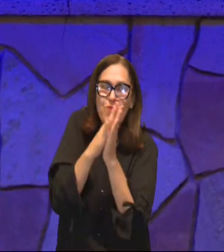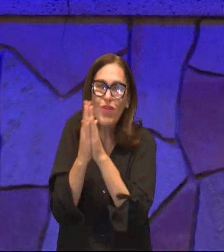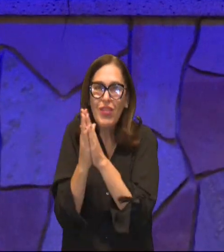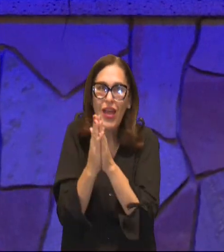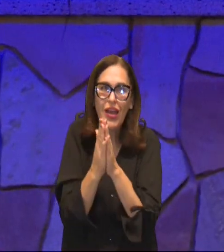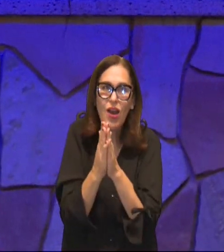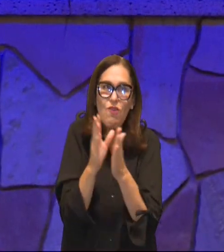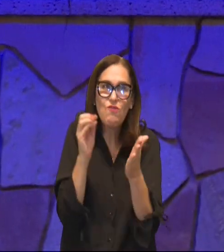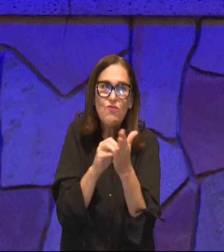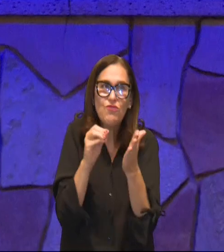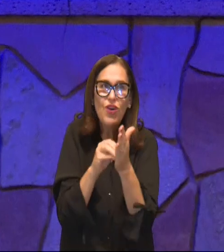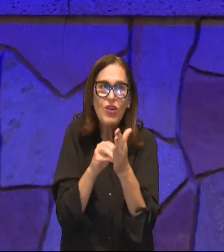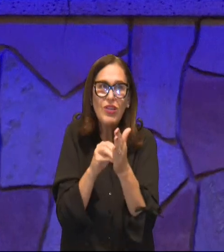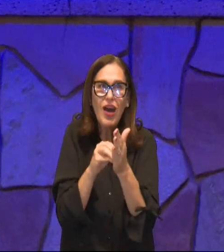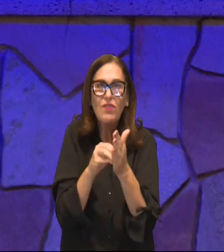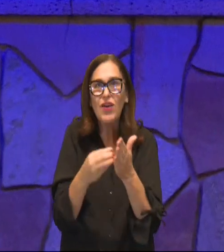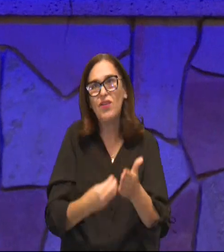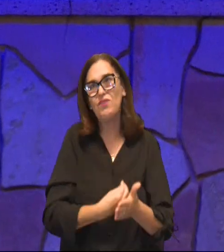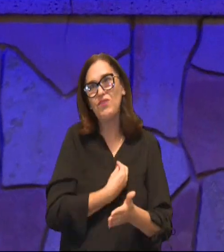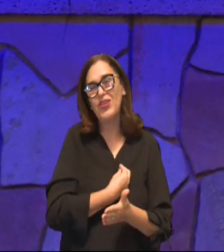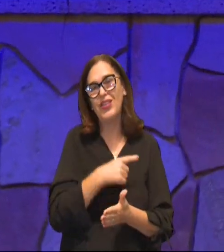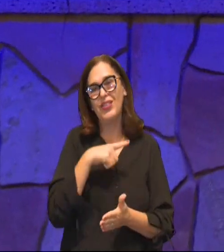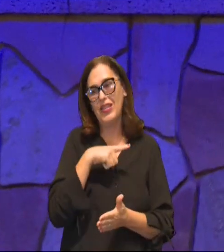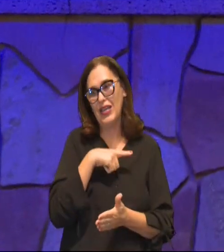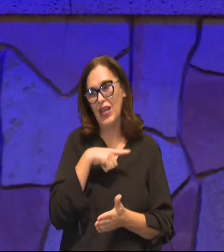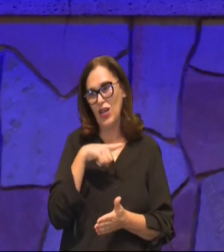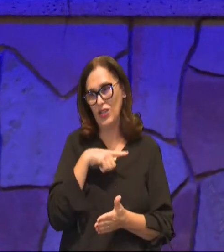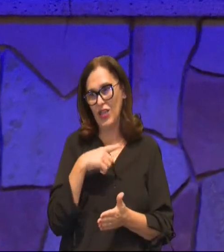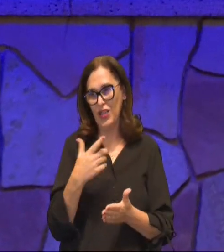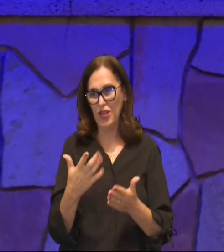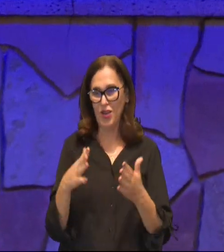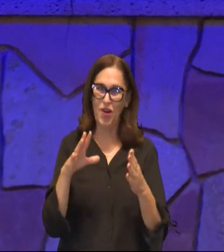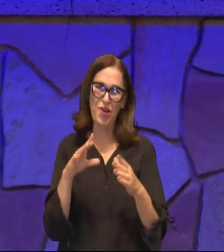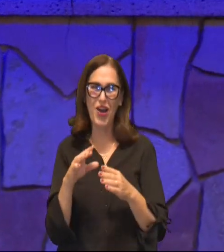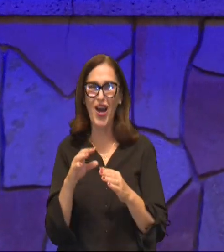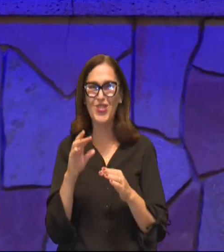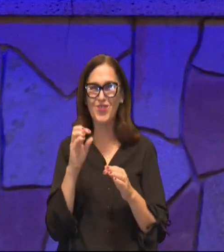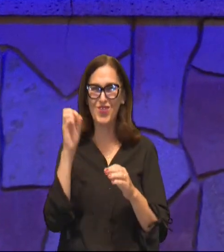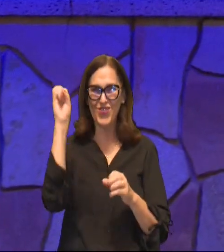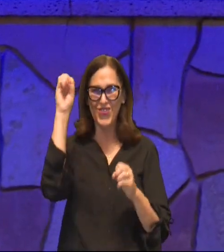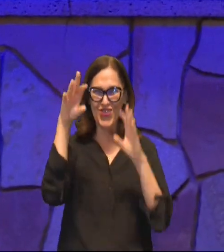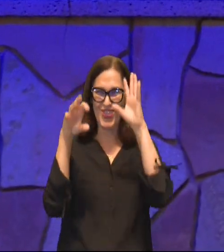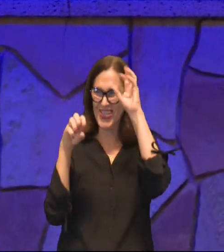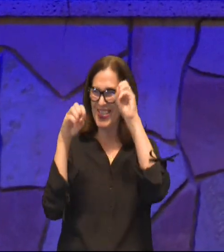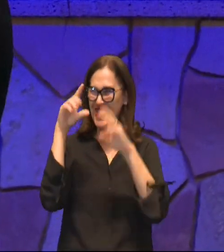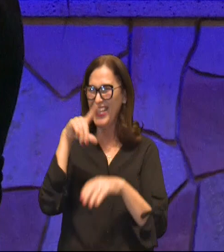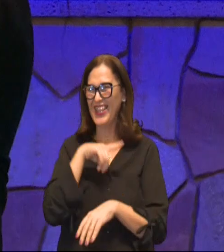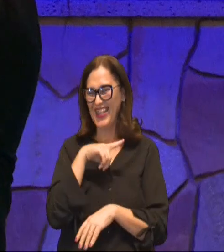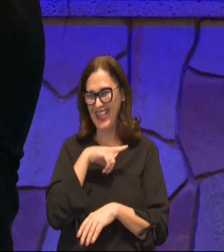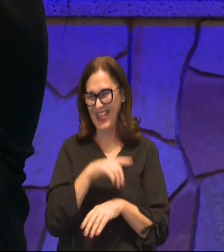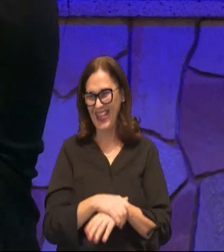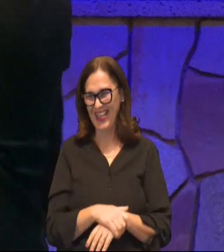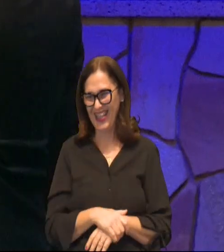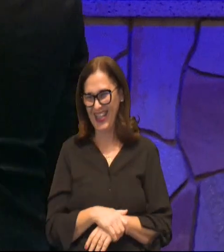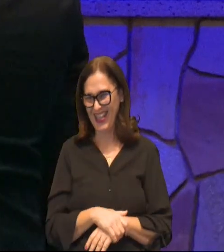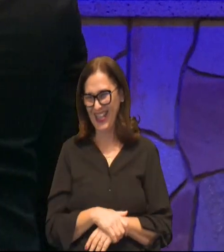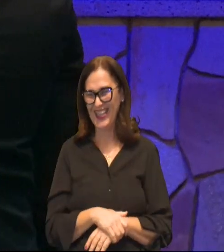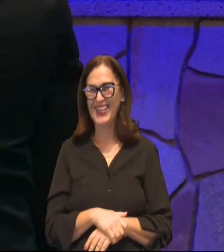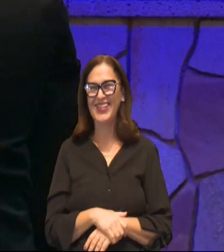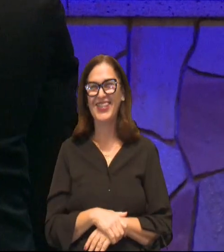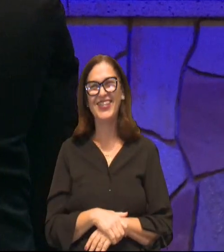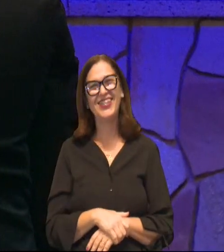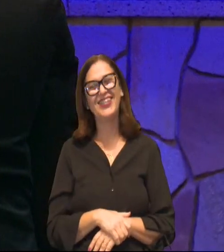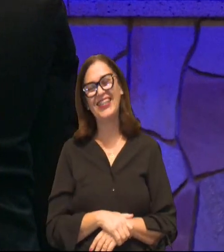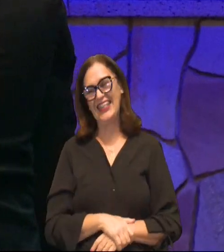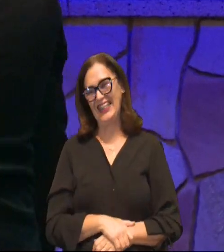só faltava ter vida. E ele tem, olha que coisa incrível. E ele tem, olha.